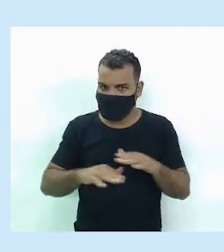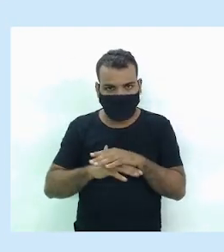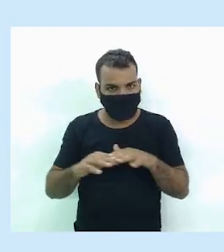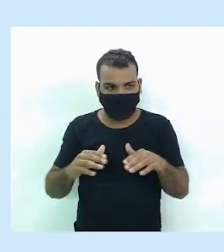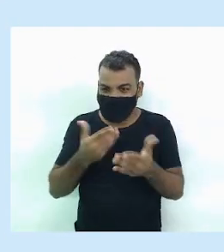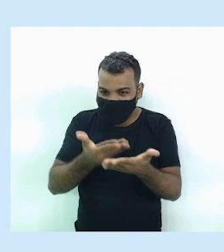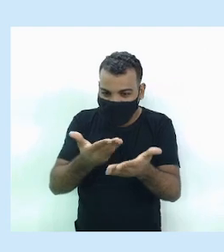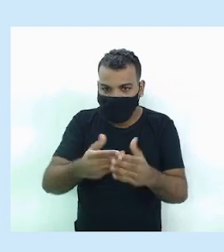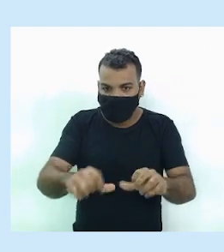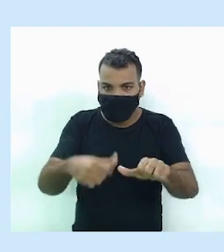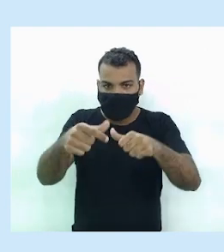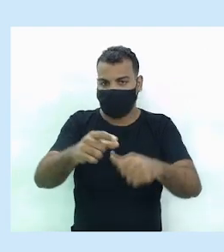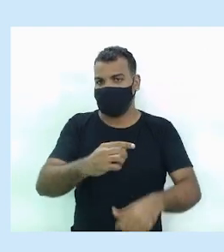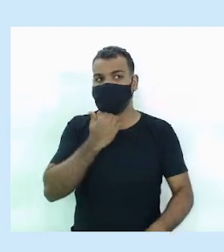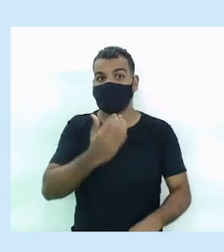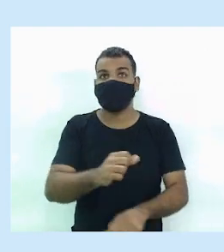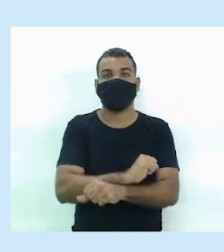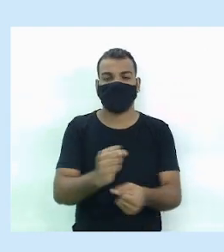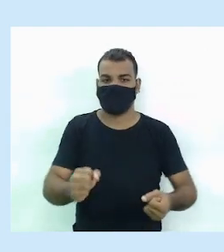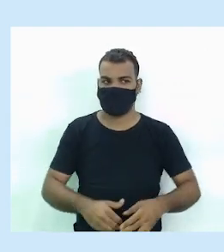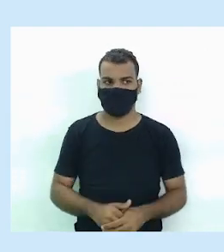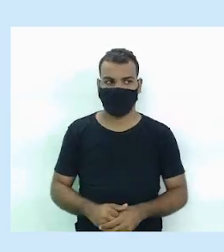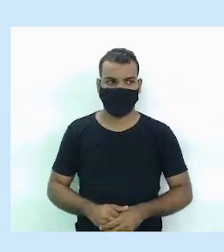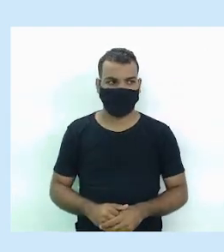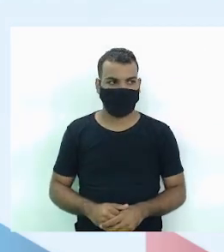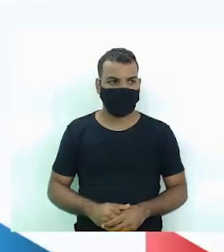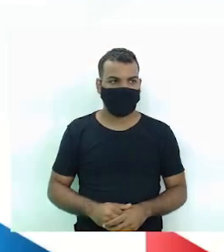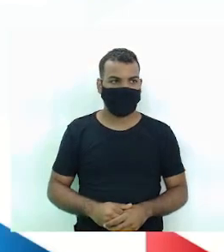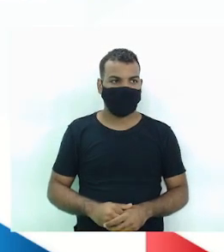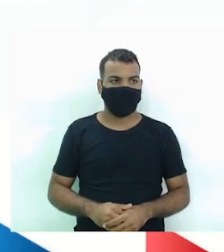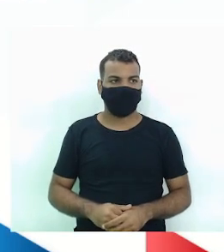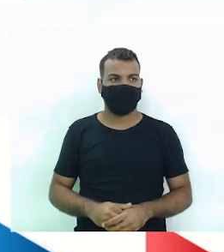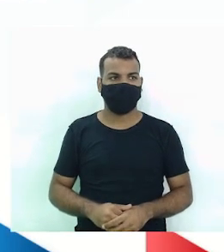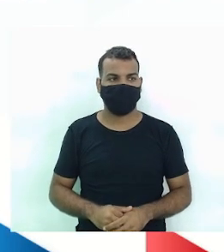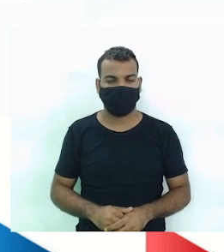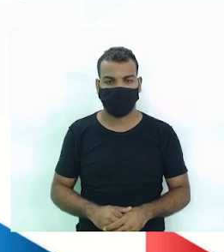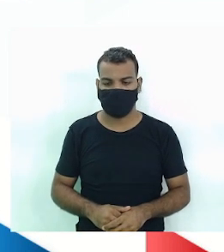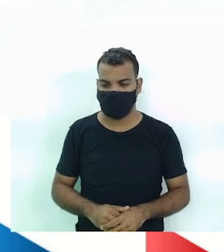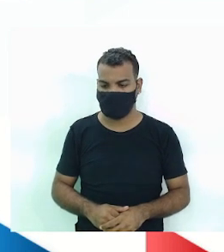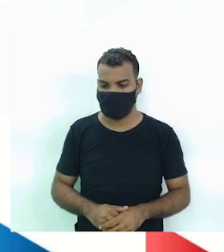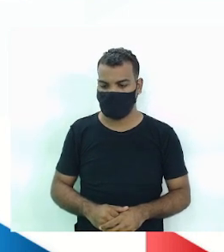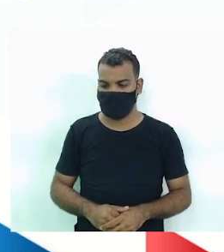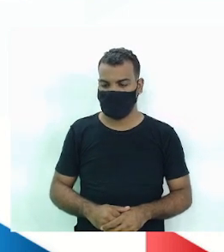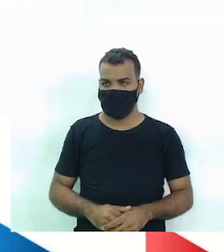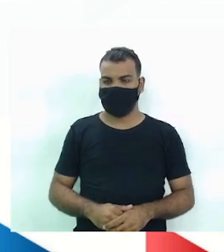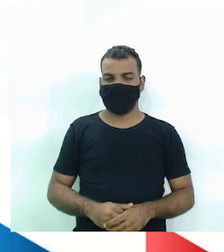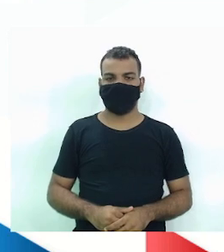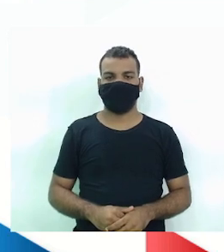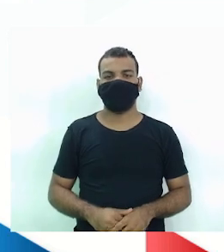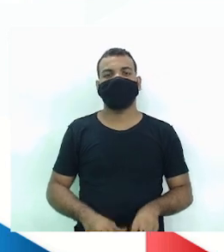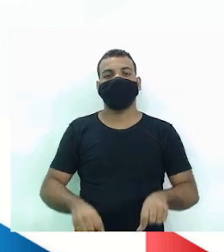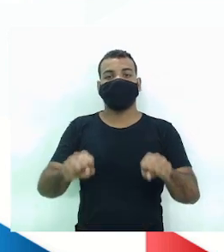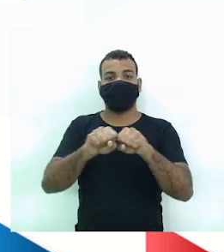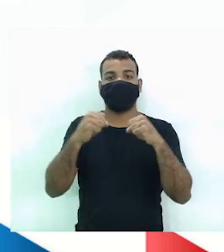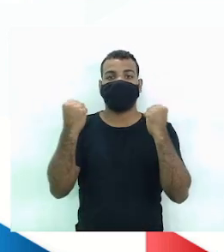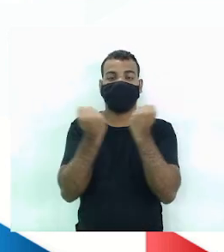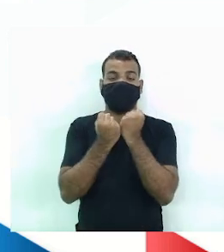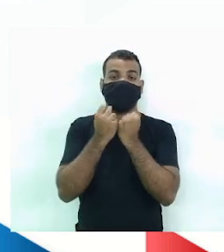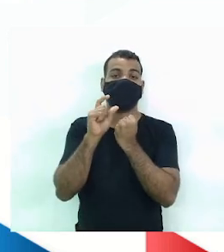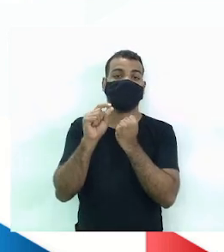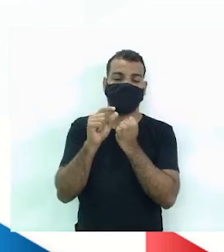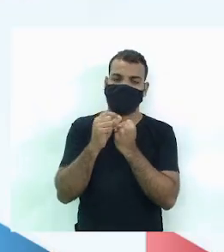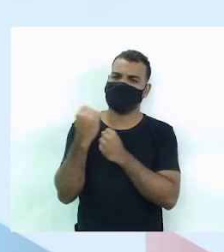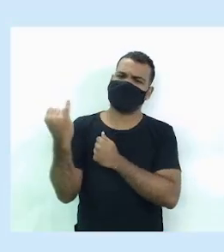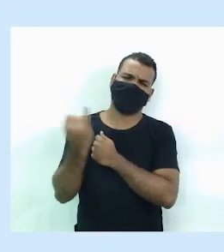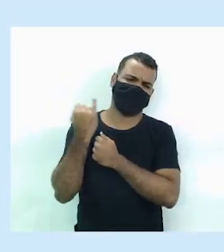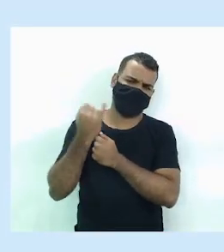viu? E aí a gente vai ter, sem dúvida, essa questão da sociedade, ela é, né, fundamental para